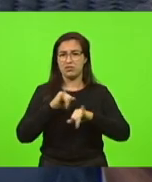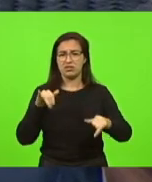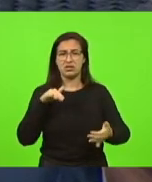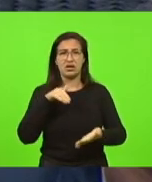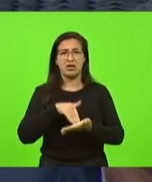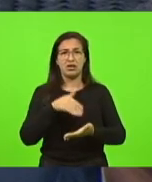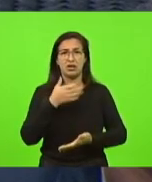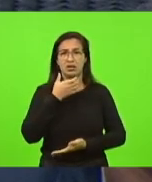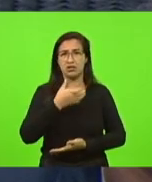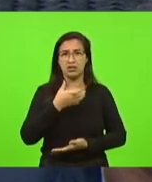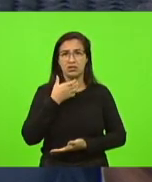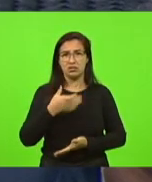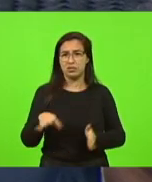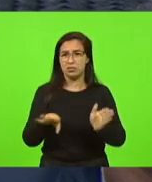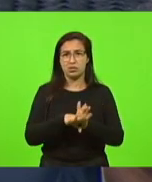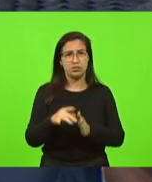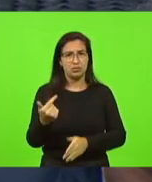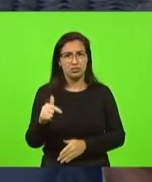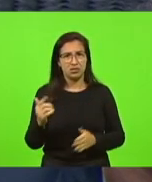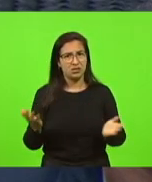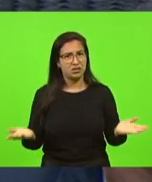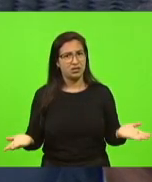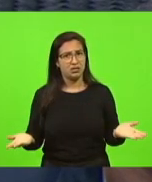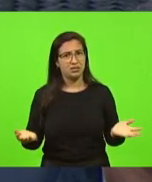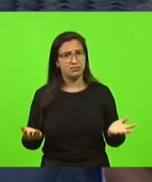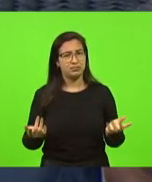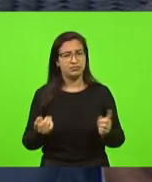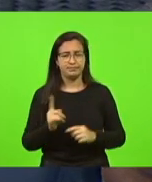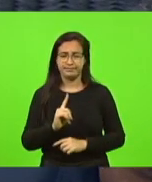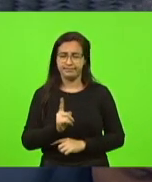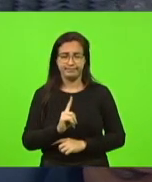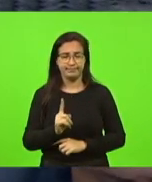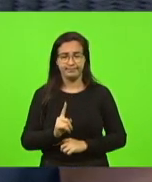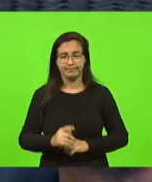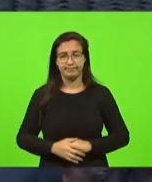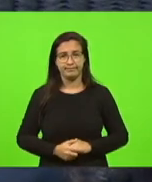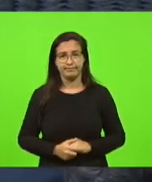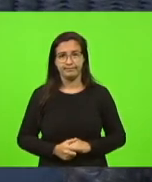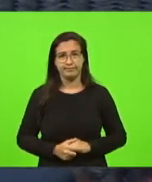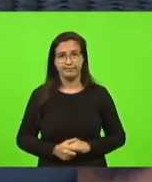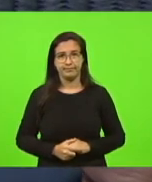receber. Isso aí não, meu Deus do céu, o que é isso? Não falem isso.